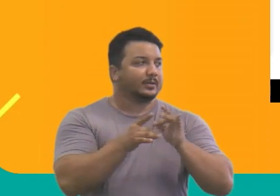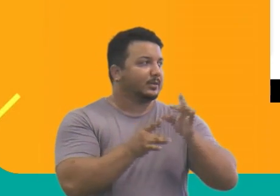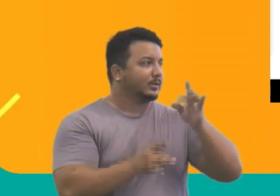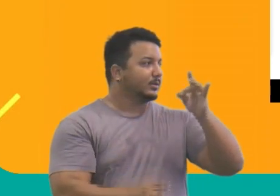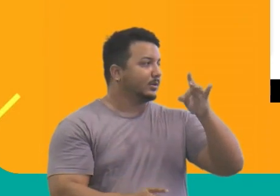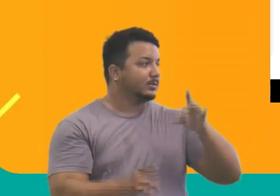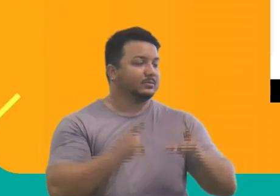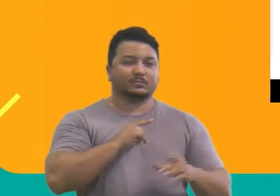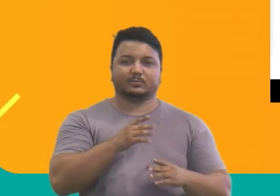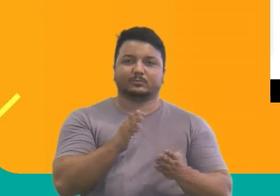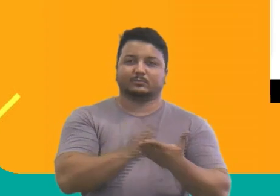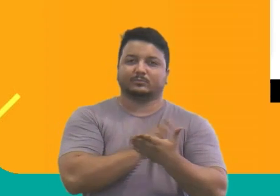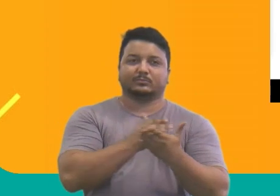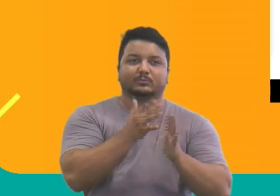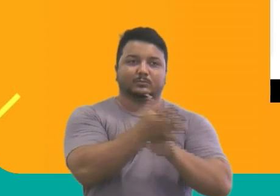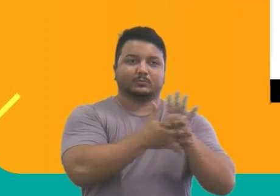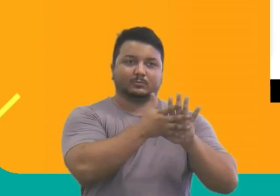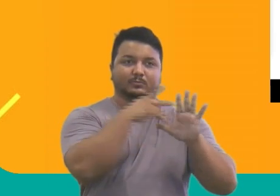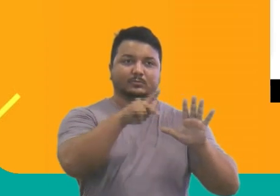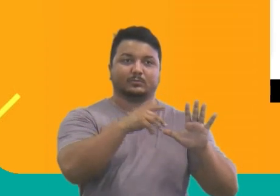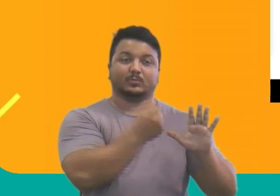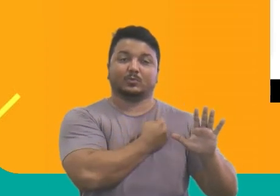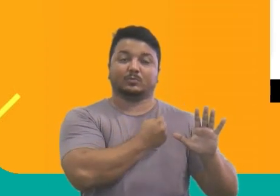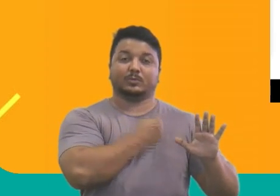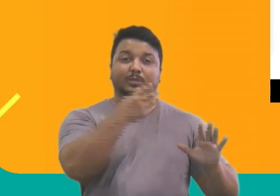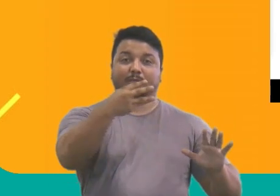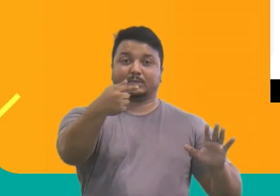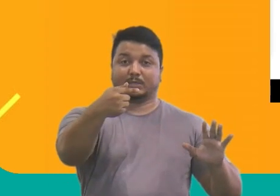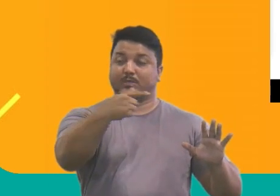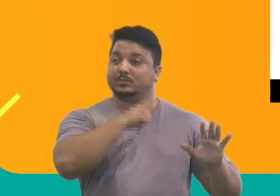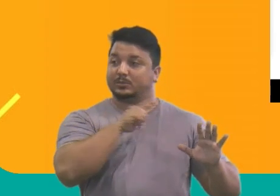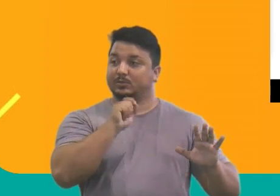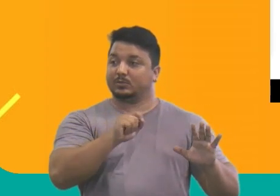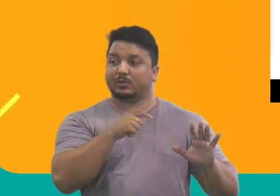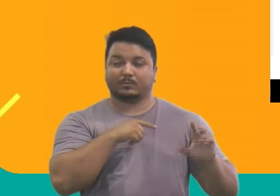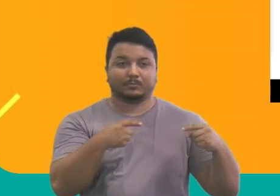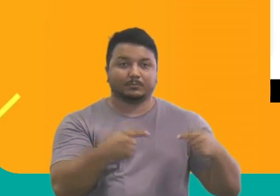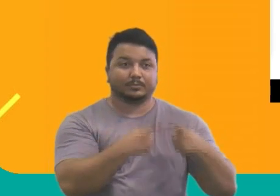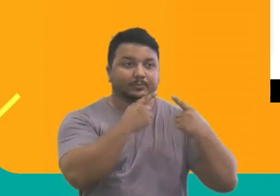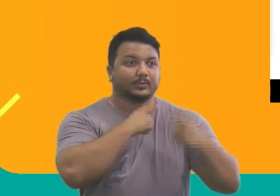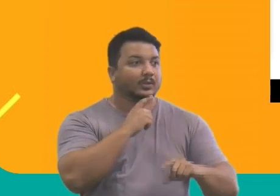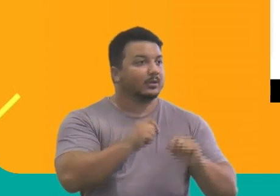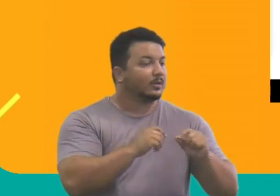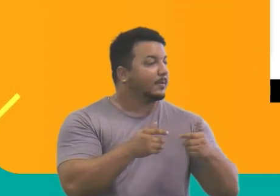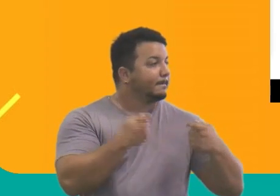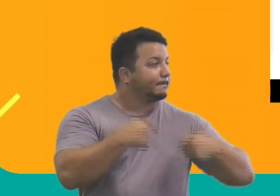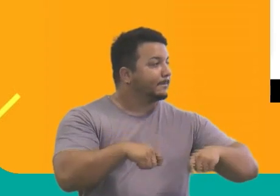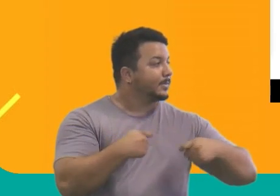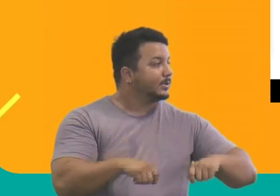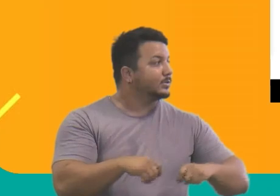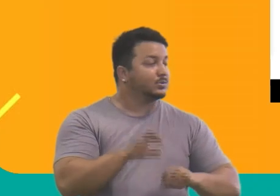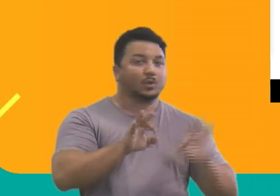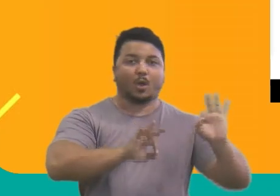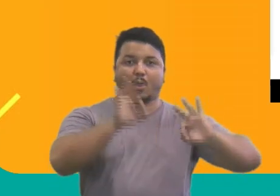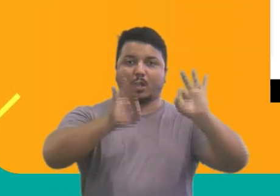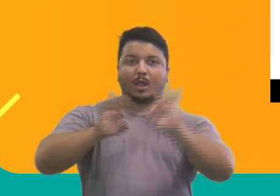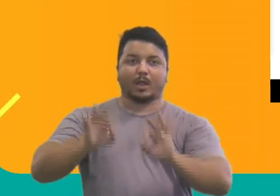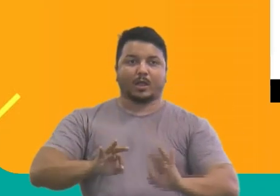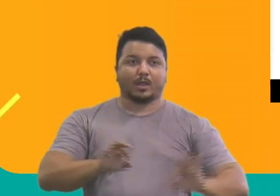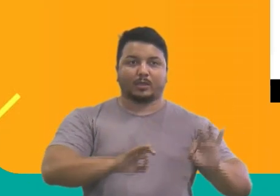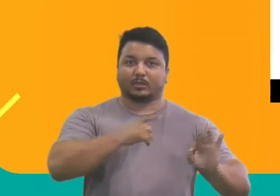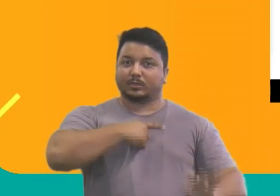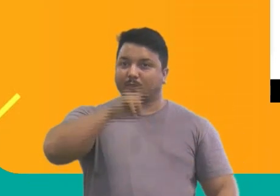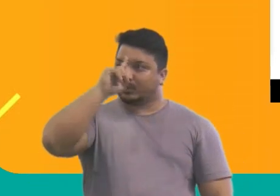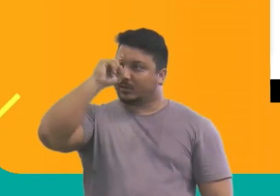está aqui na página 37 de vocês. Nessa questão, eu preciso de organizar uma ideia.